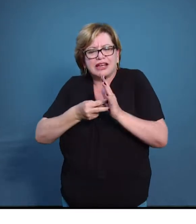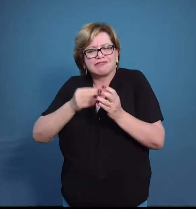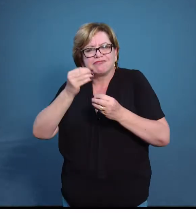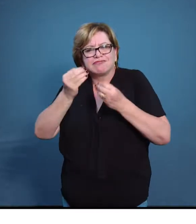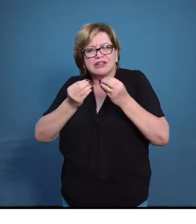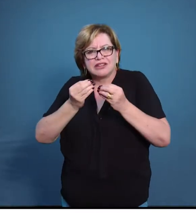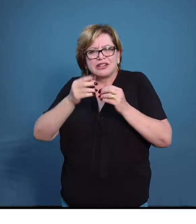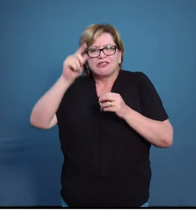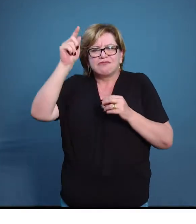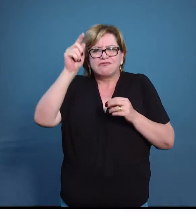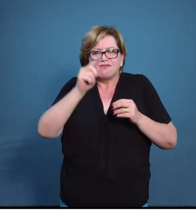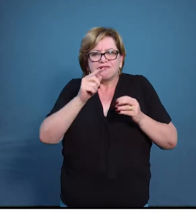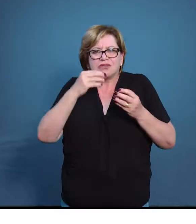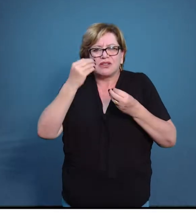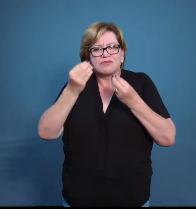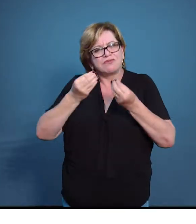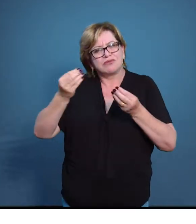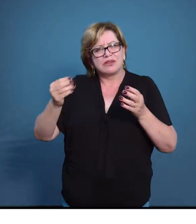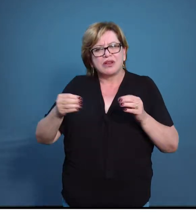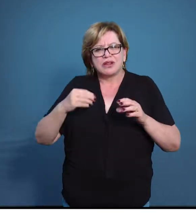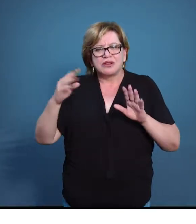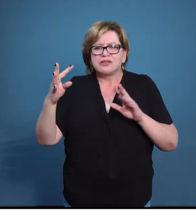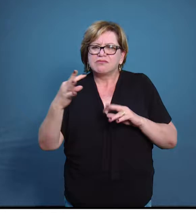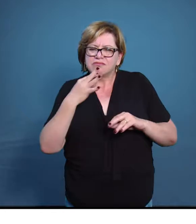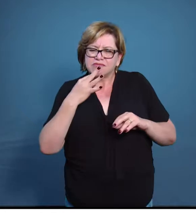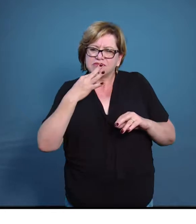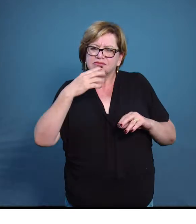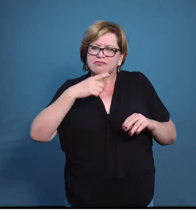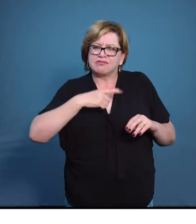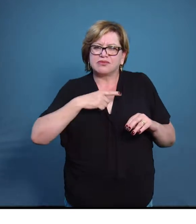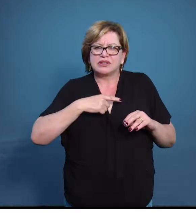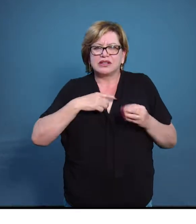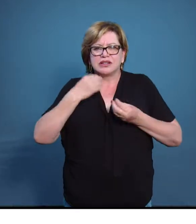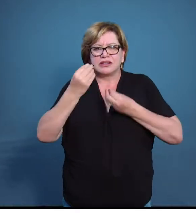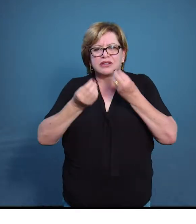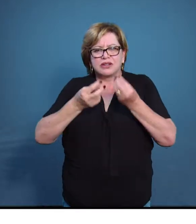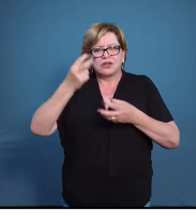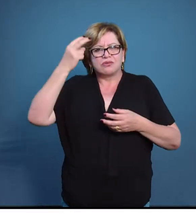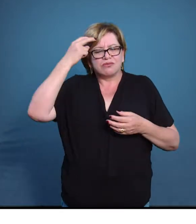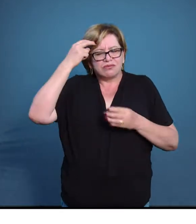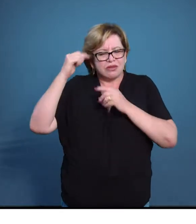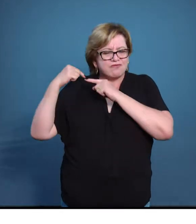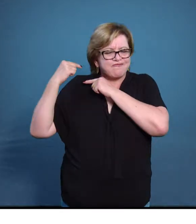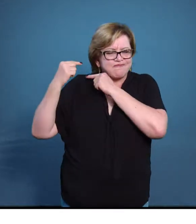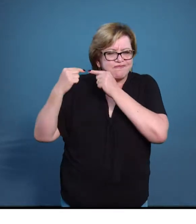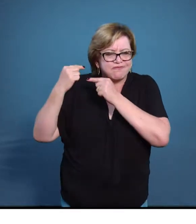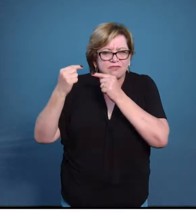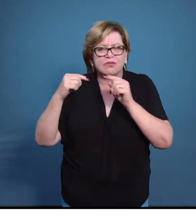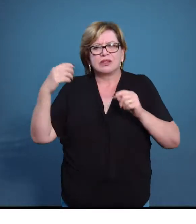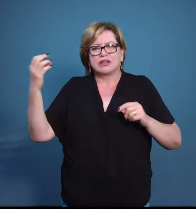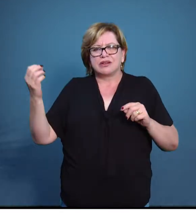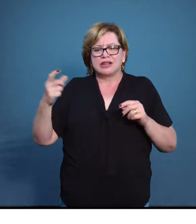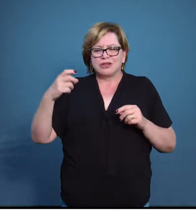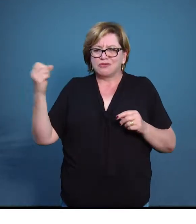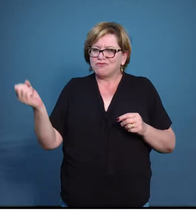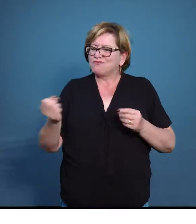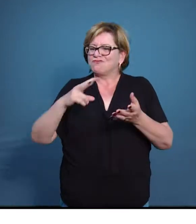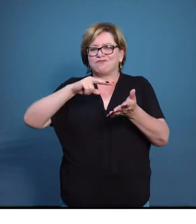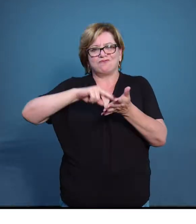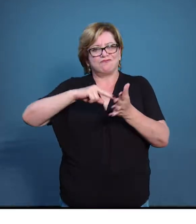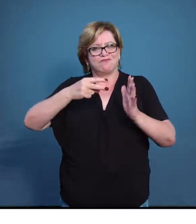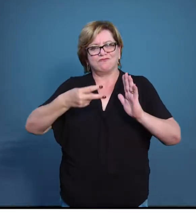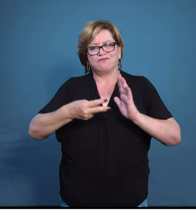só esse risco, aplicado a conhecimentos que nós já temos, culturalmente construídos, eles vão trazer novos